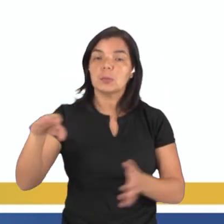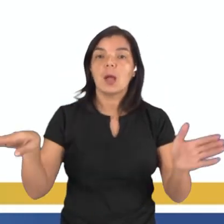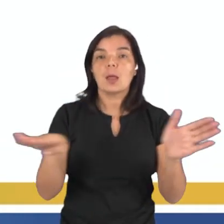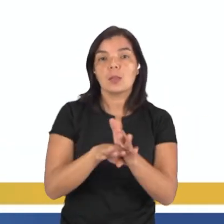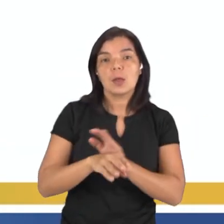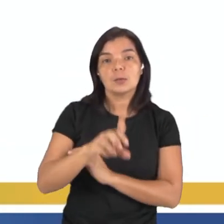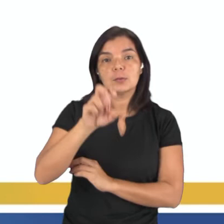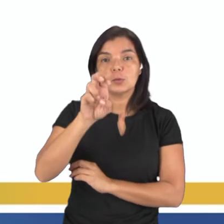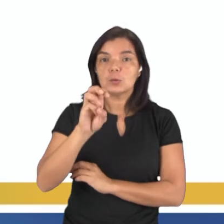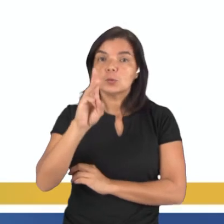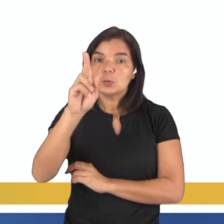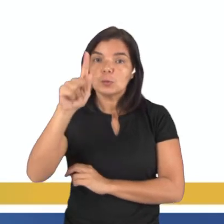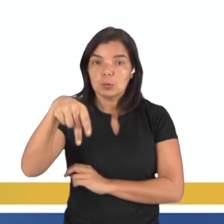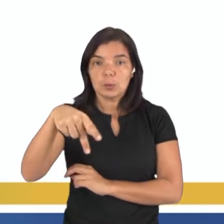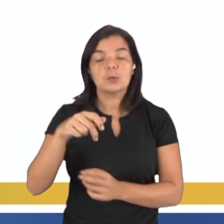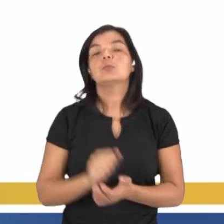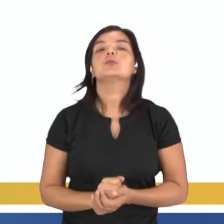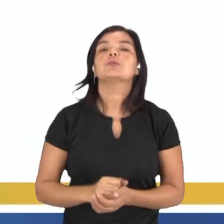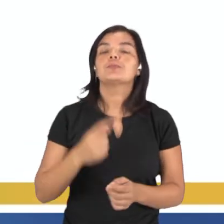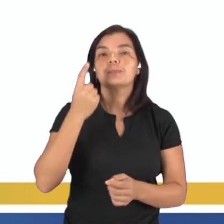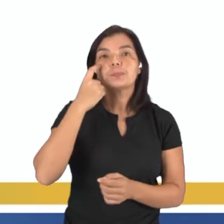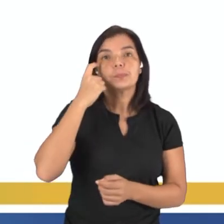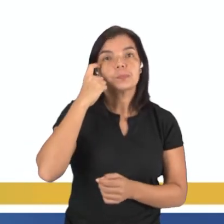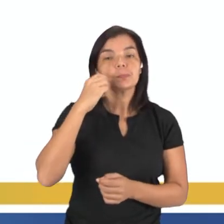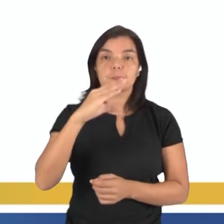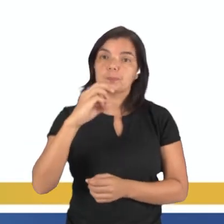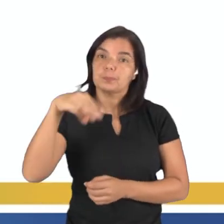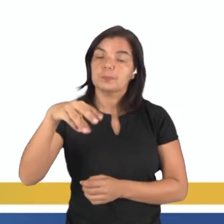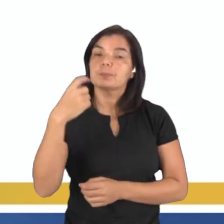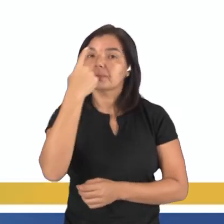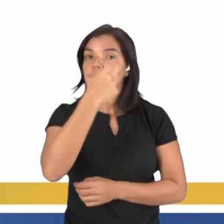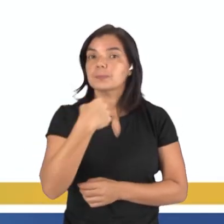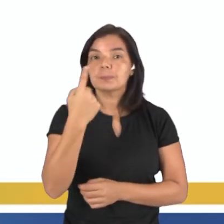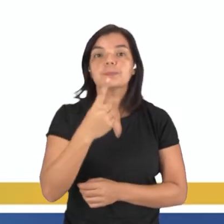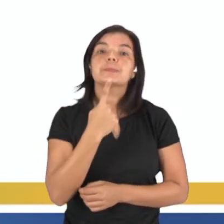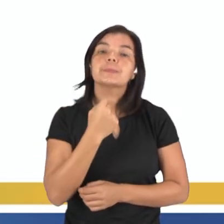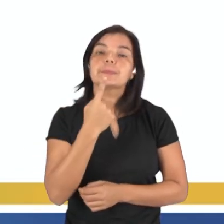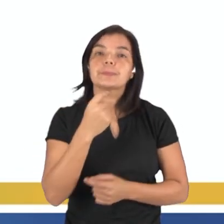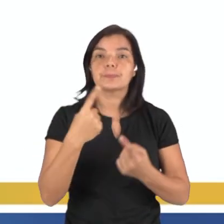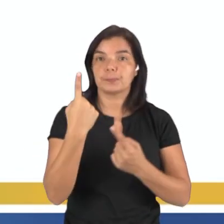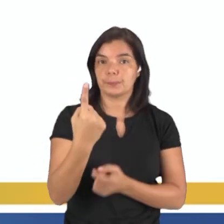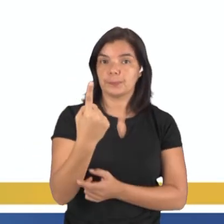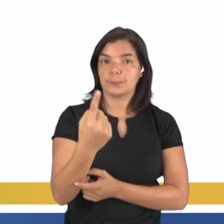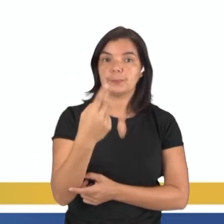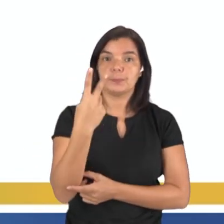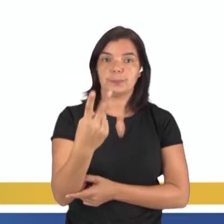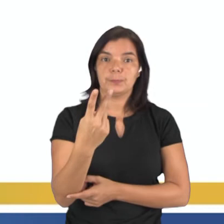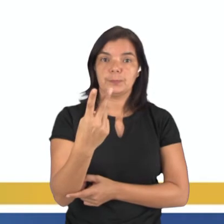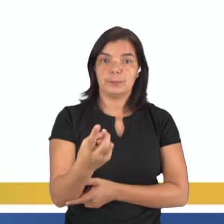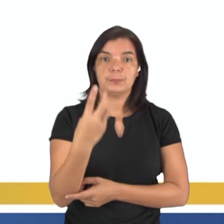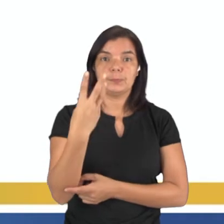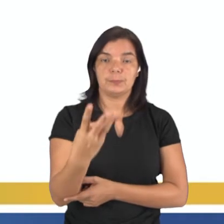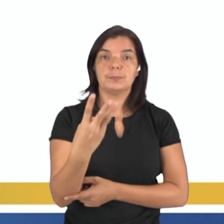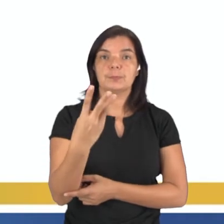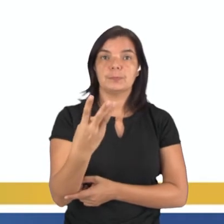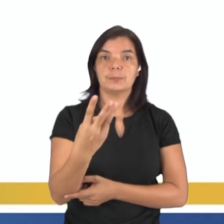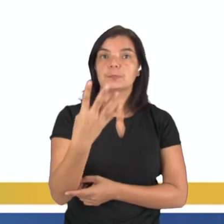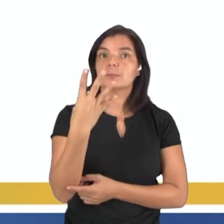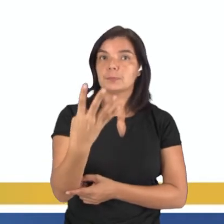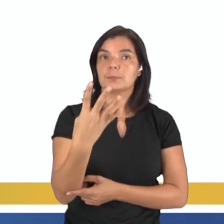no quilômetro? Então conta comigo, do centímetro que está circulado de vermelho. 1, 2,